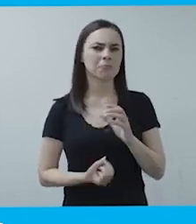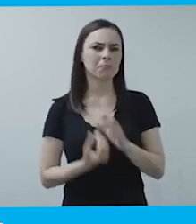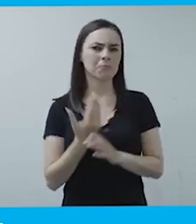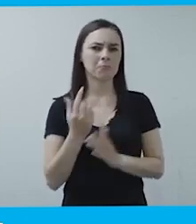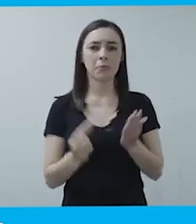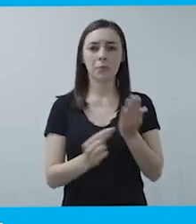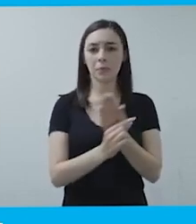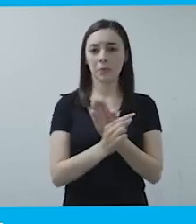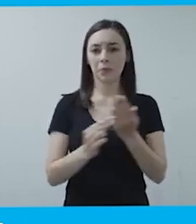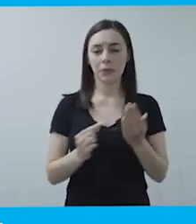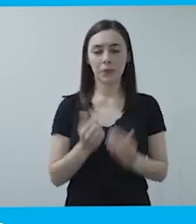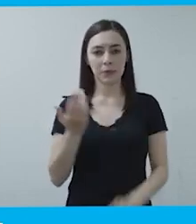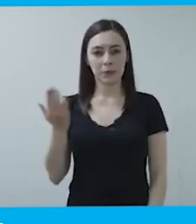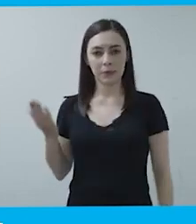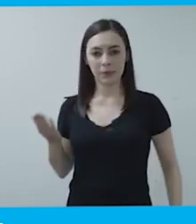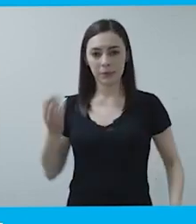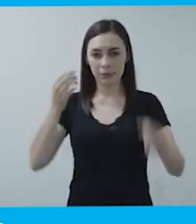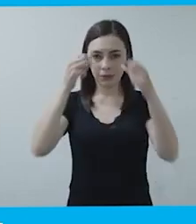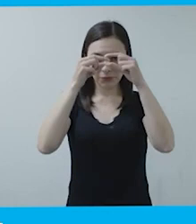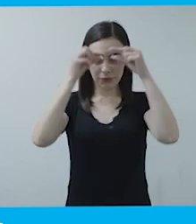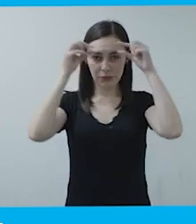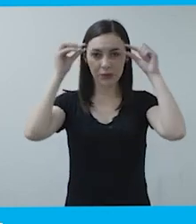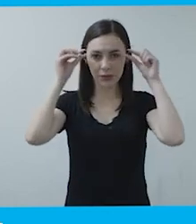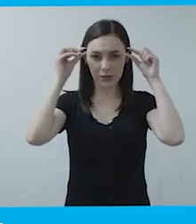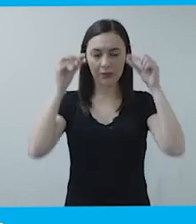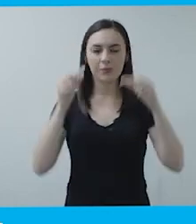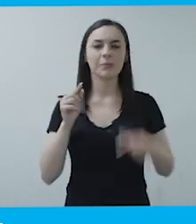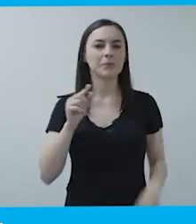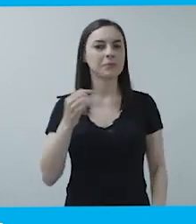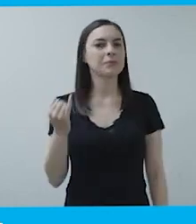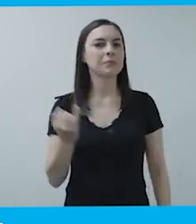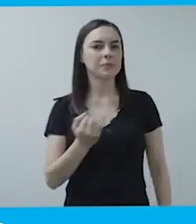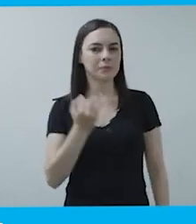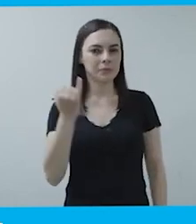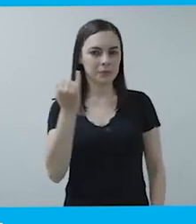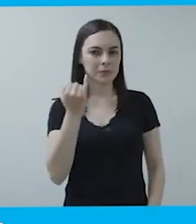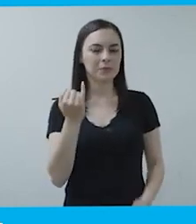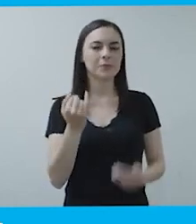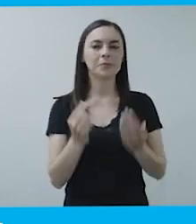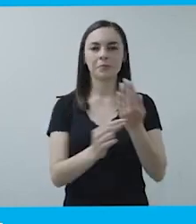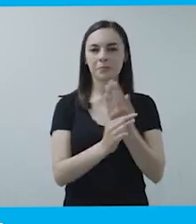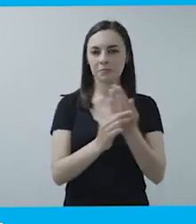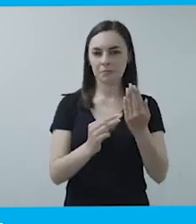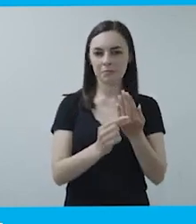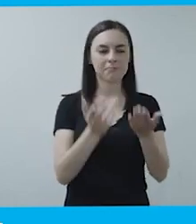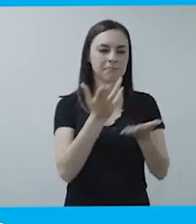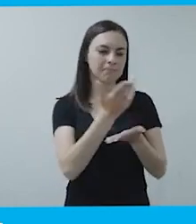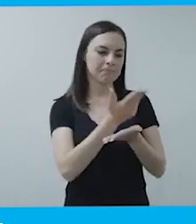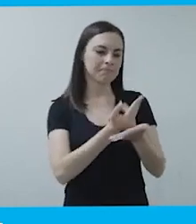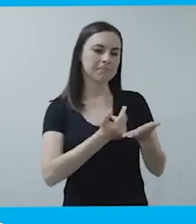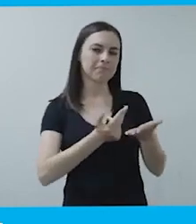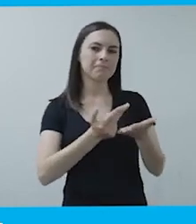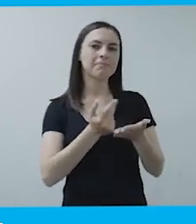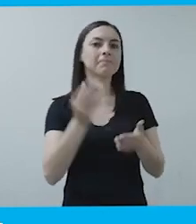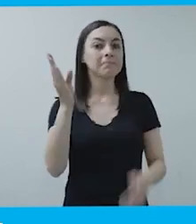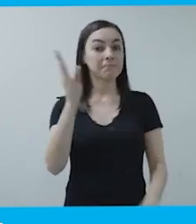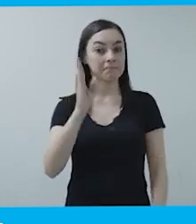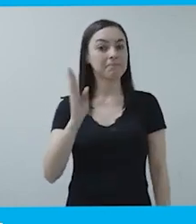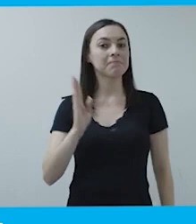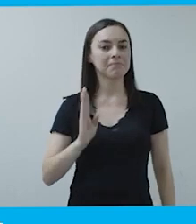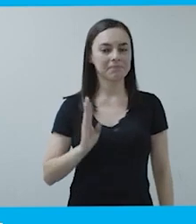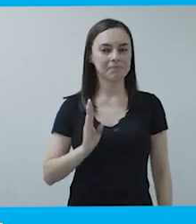do Ziraldo. Olha só, esse importante cartunista e escritor